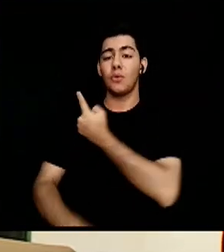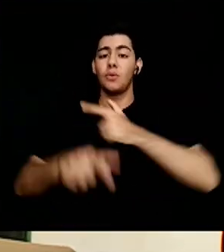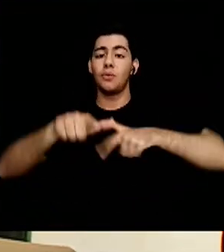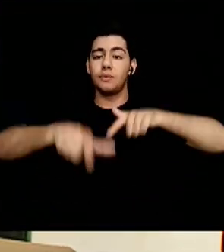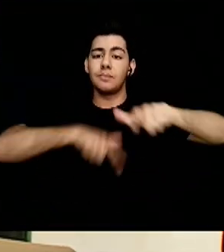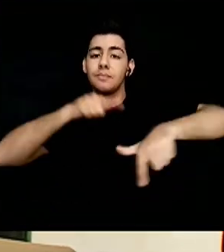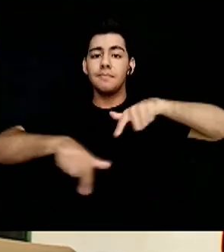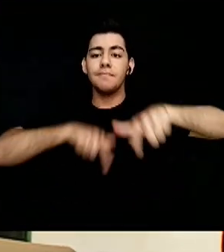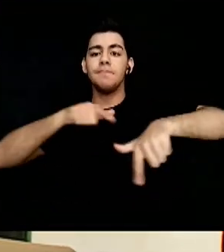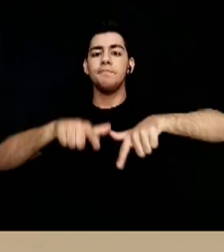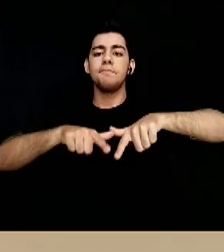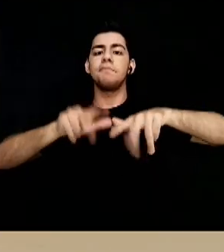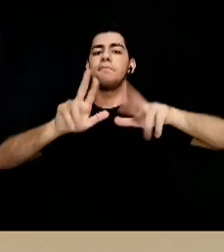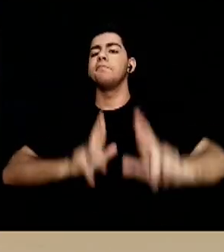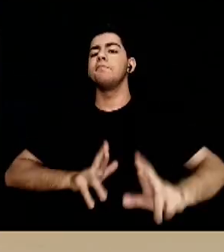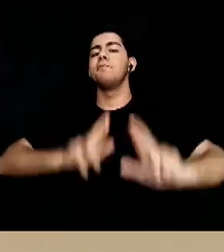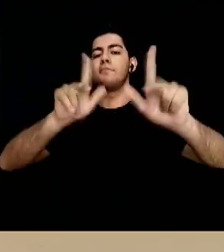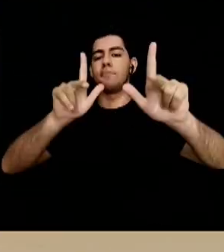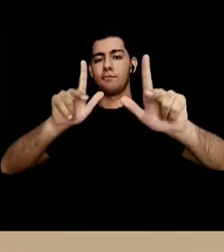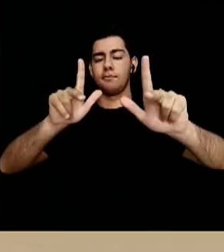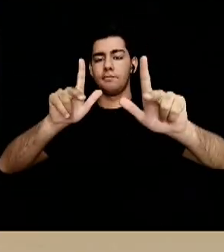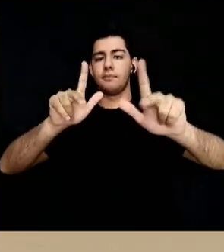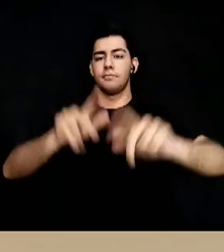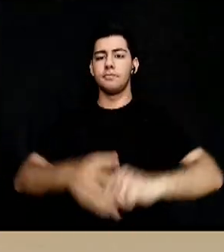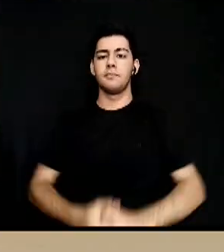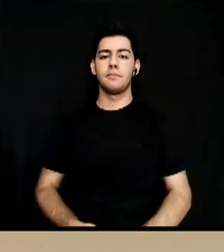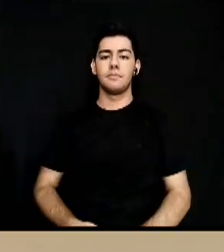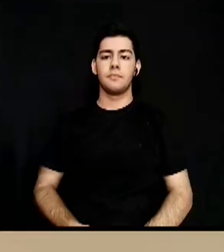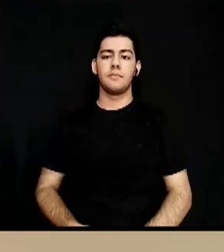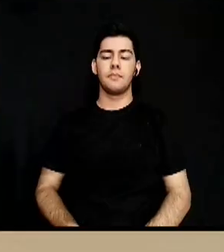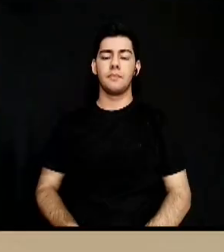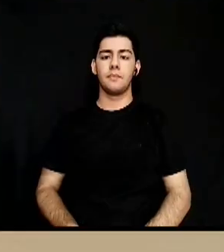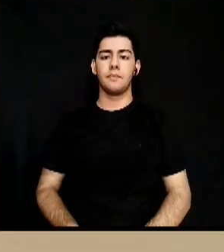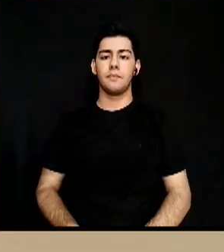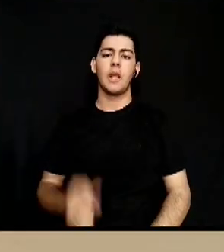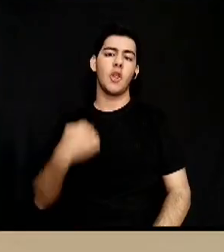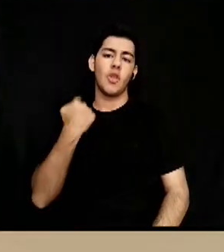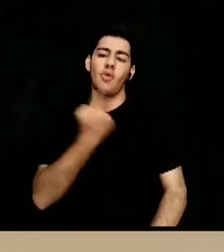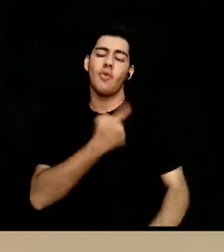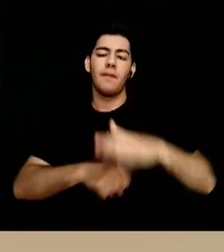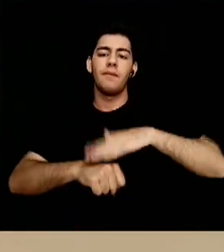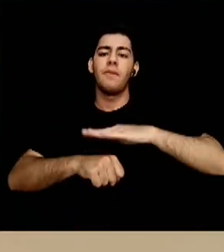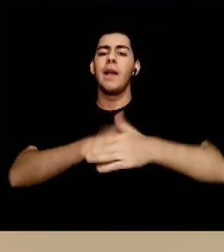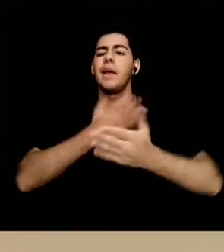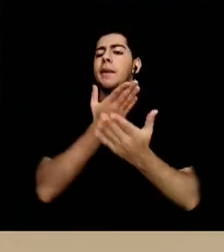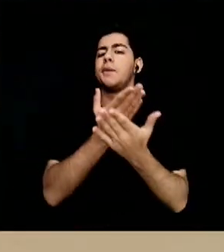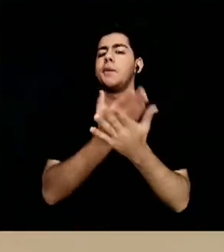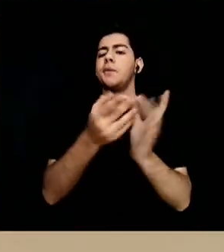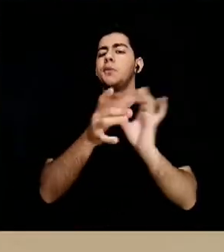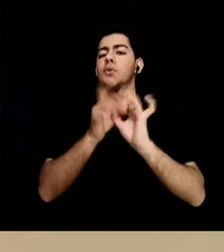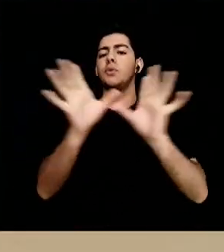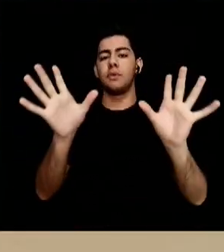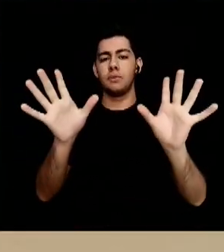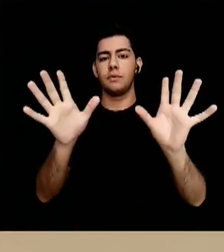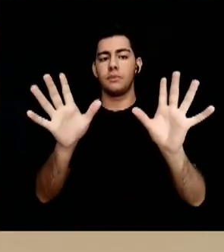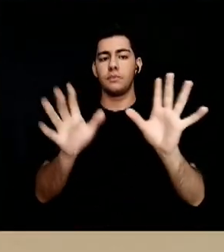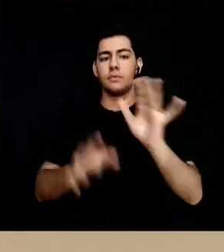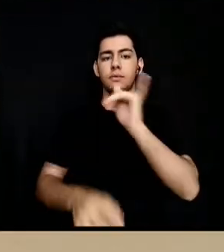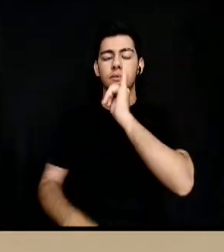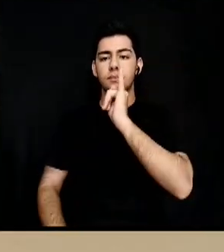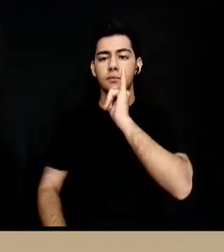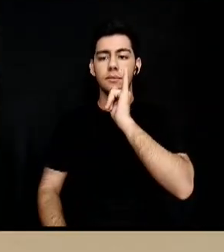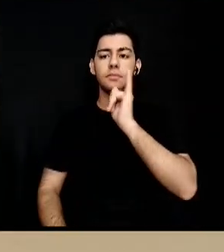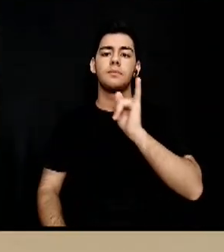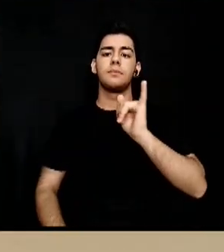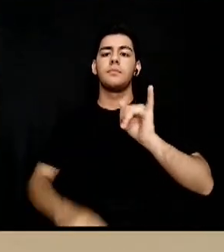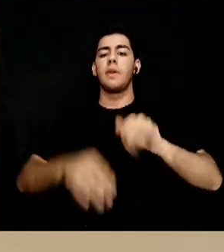diferente. Eu não tenho... Normalmente a gente faz aula livre, né? Você vai no ateliê, faz aquela peça que você... Né? Cada uma faz uma peça